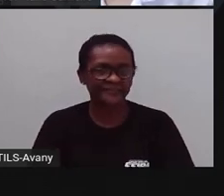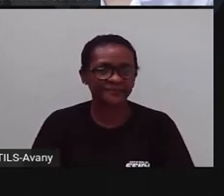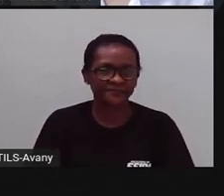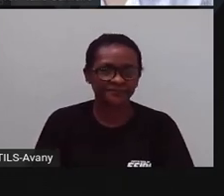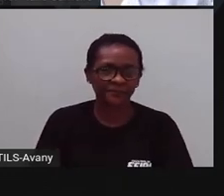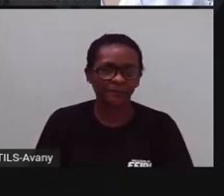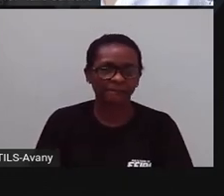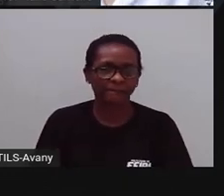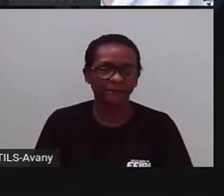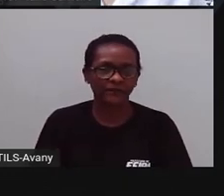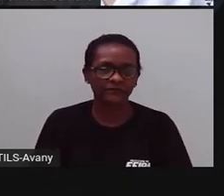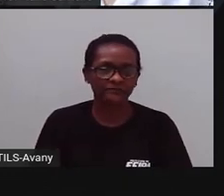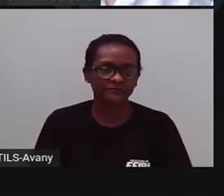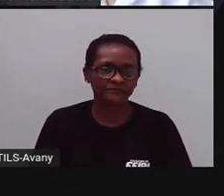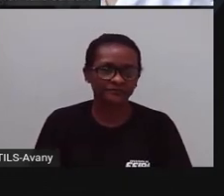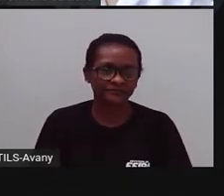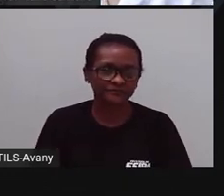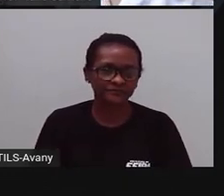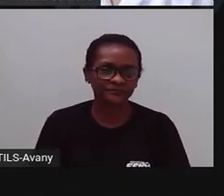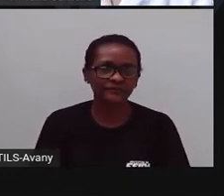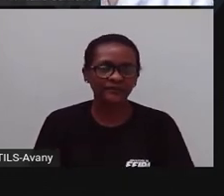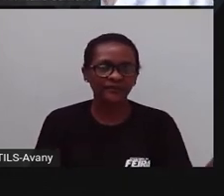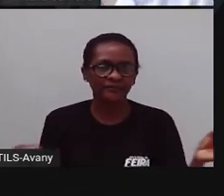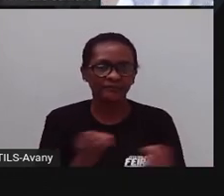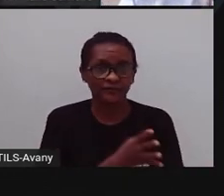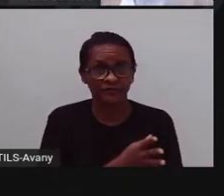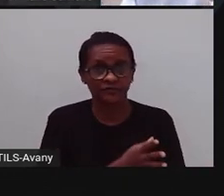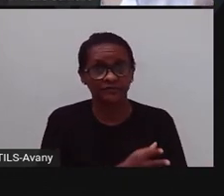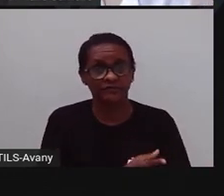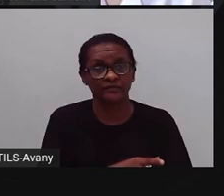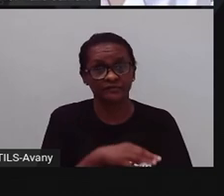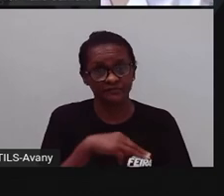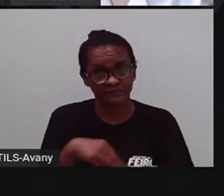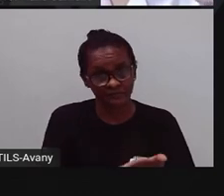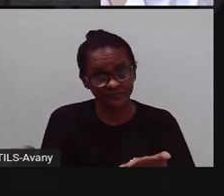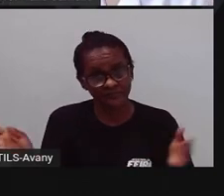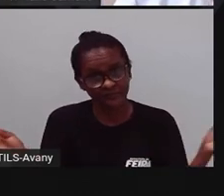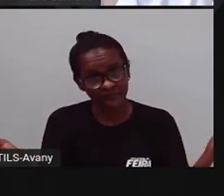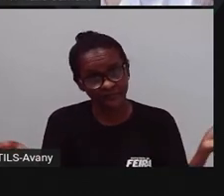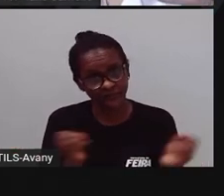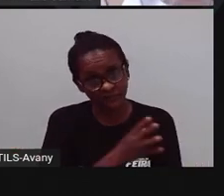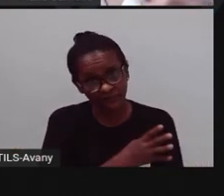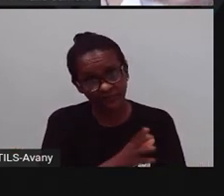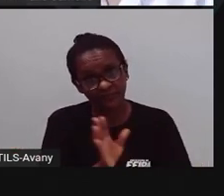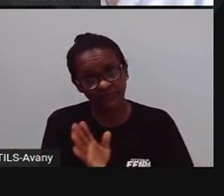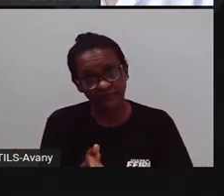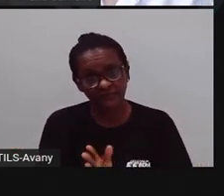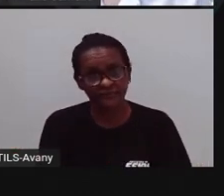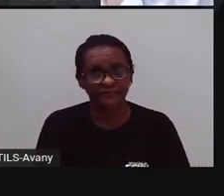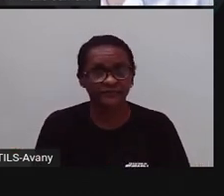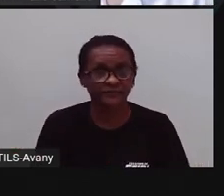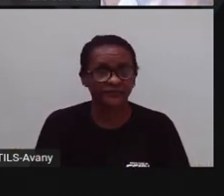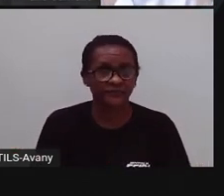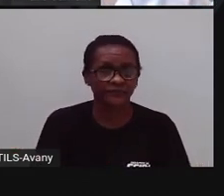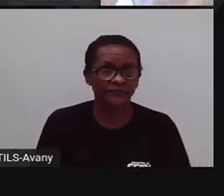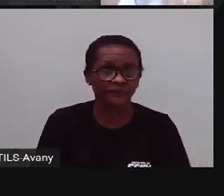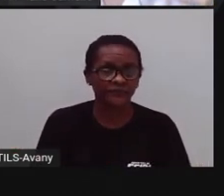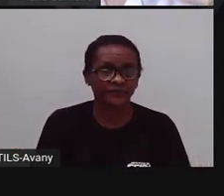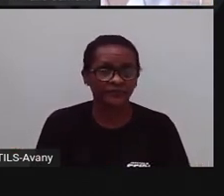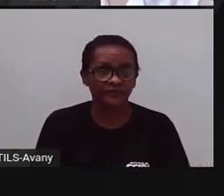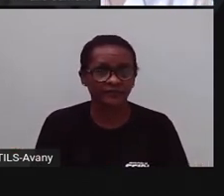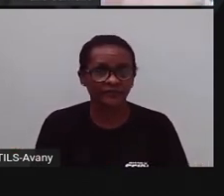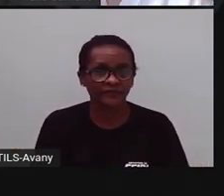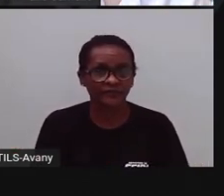pronto nosso convite está pronto aí a gente poderia colocar uma mensagem né ela vai vai tentar De